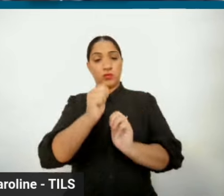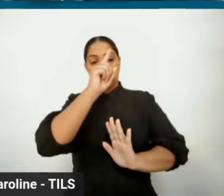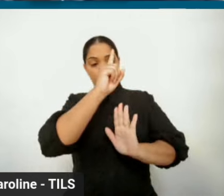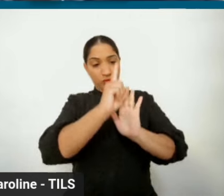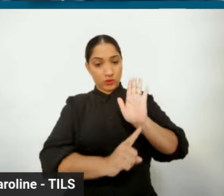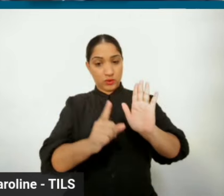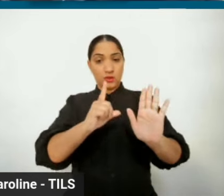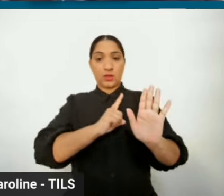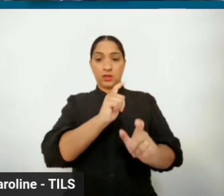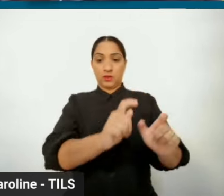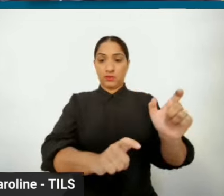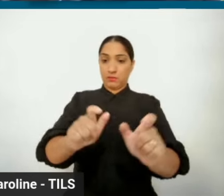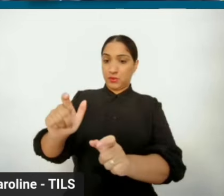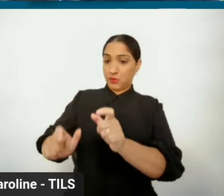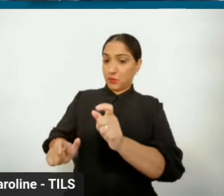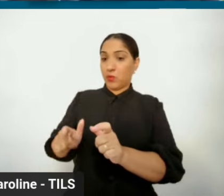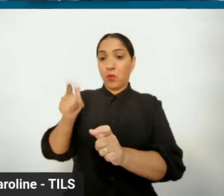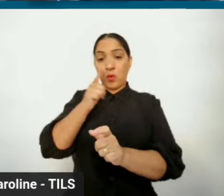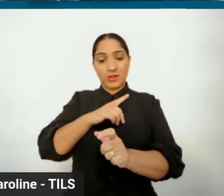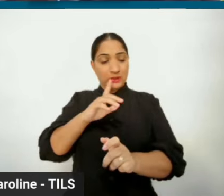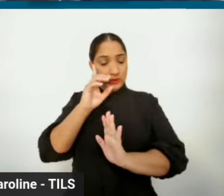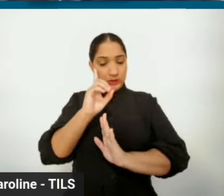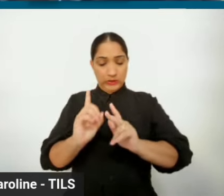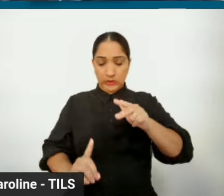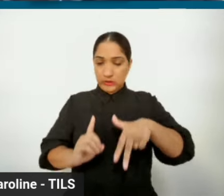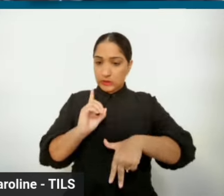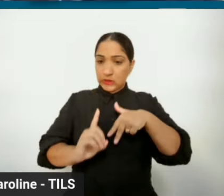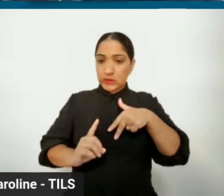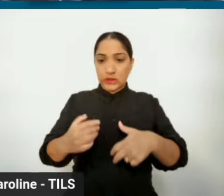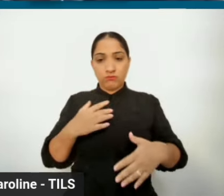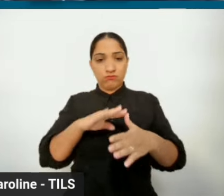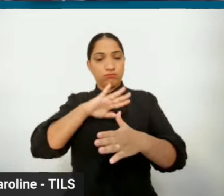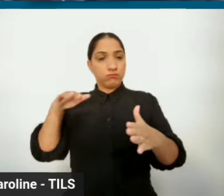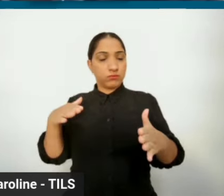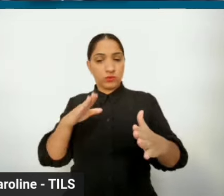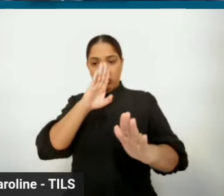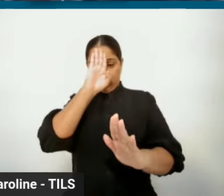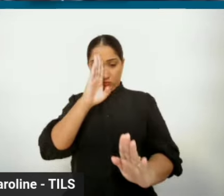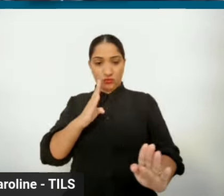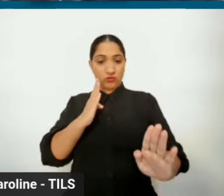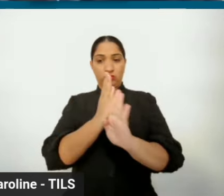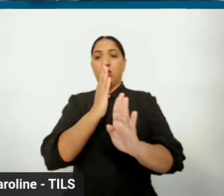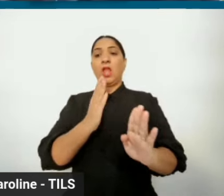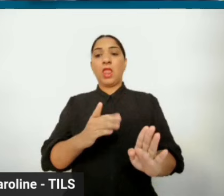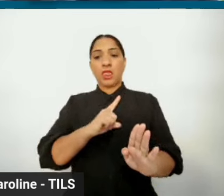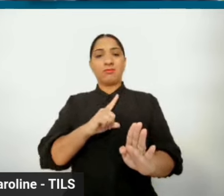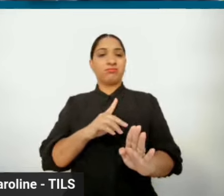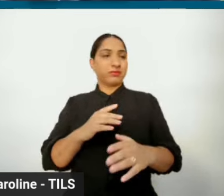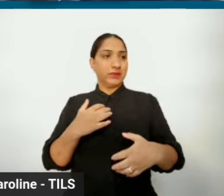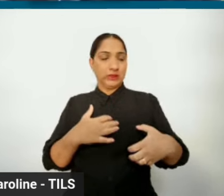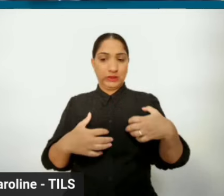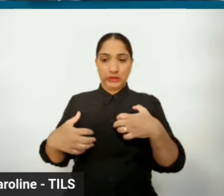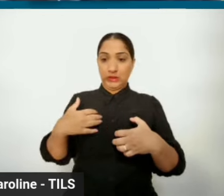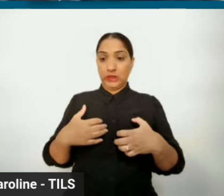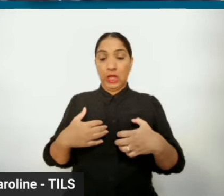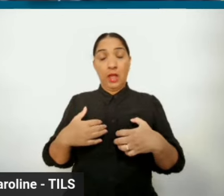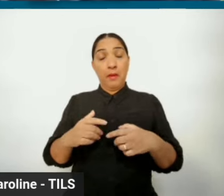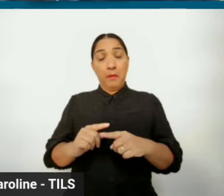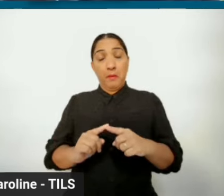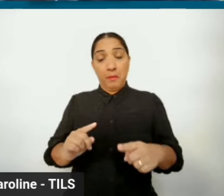deficiência que estava muito comprometida anteriormente. CONAD, de uma certa